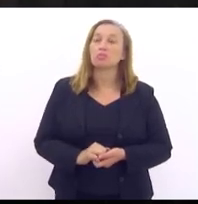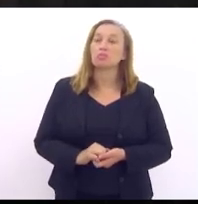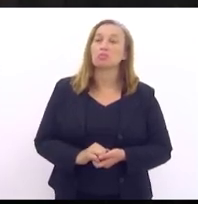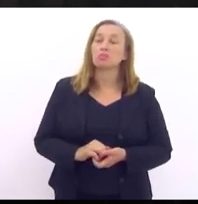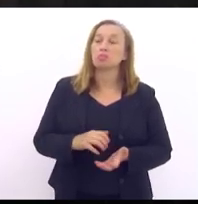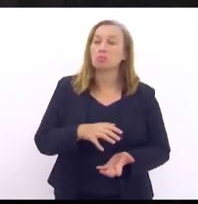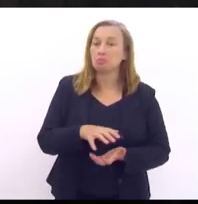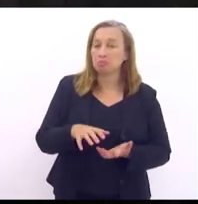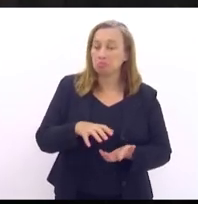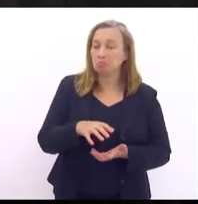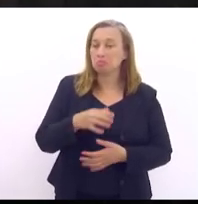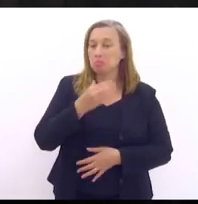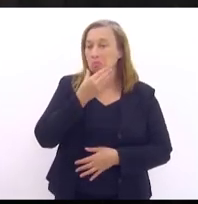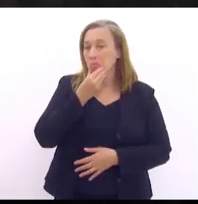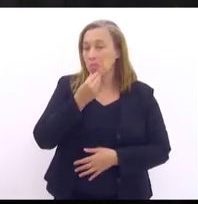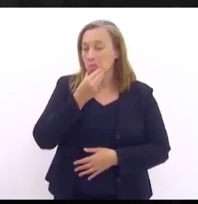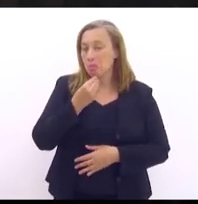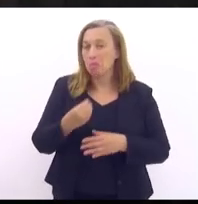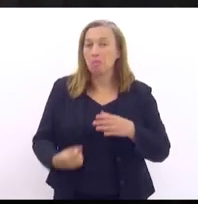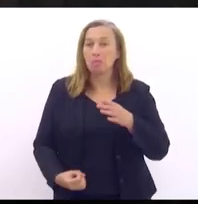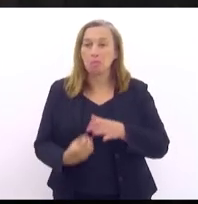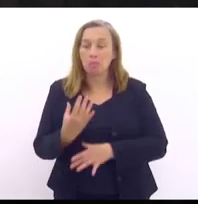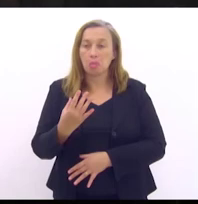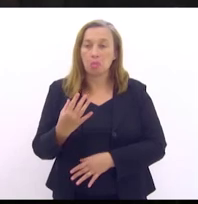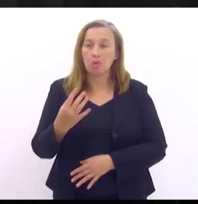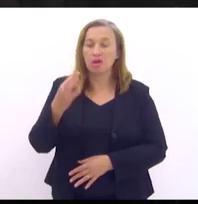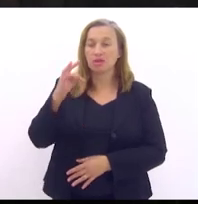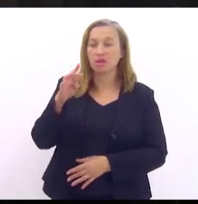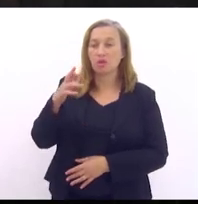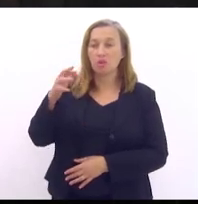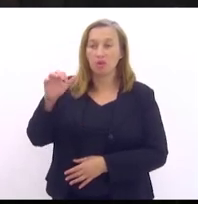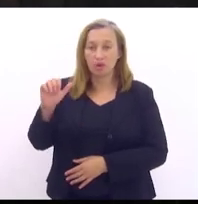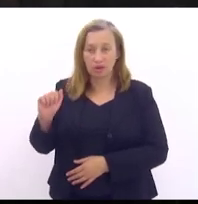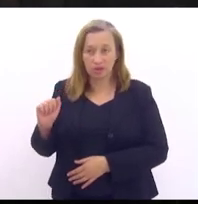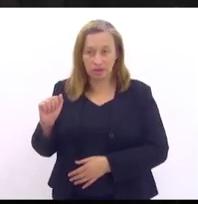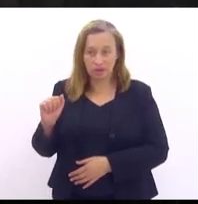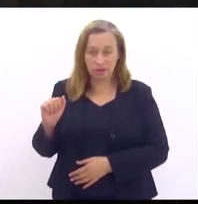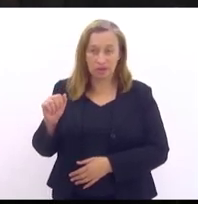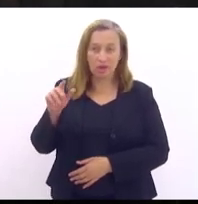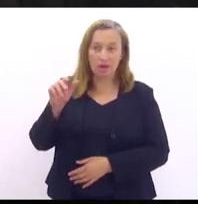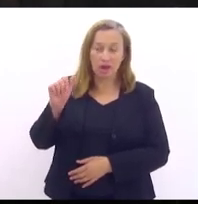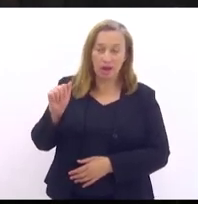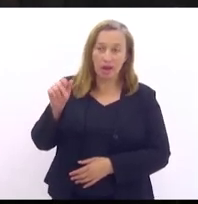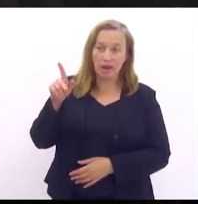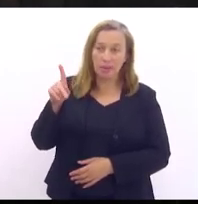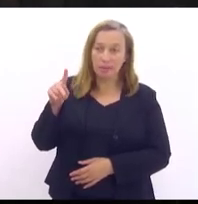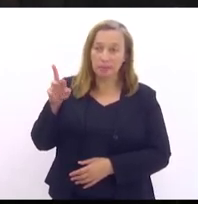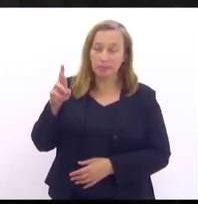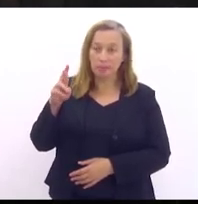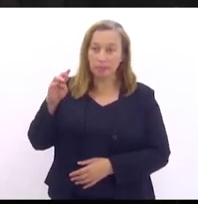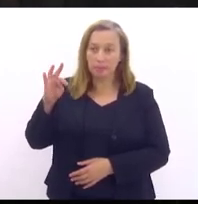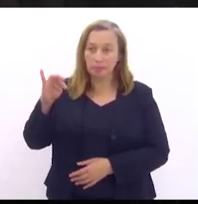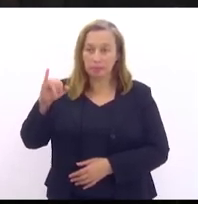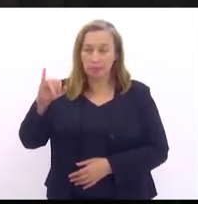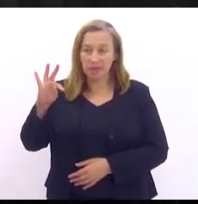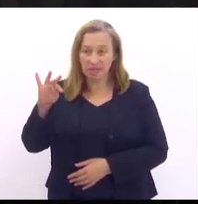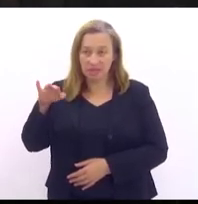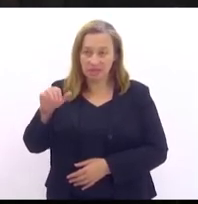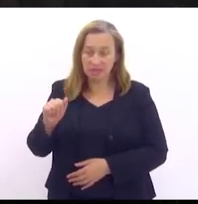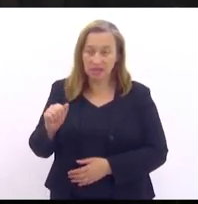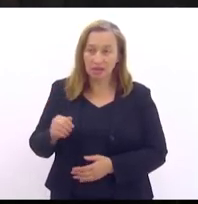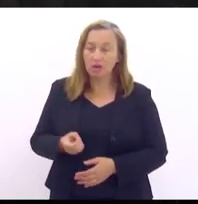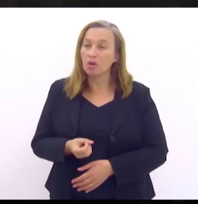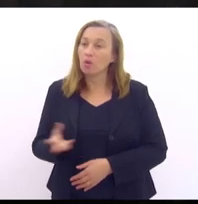pseudo-revolucionária, que criou uma teoria aprista. Essa teoria aprista era o seguinte: quanto